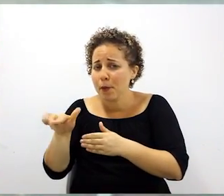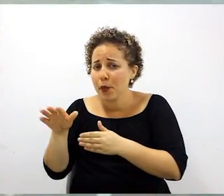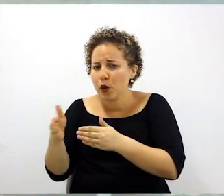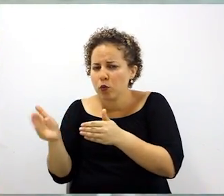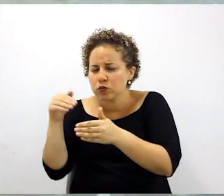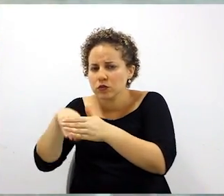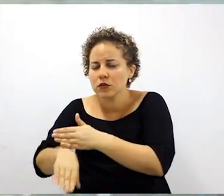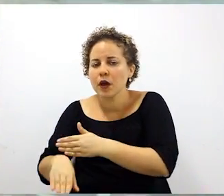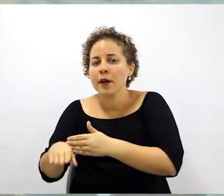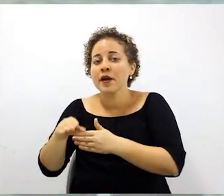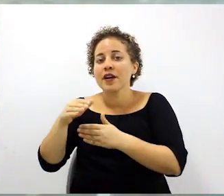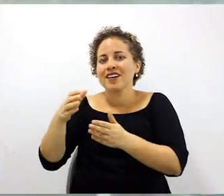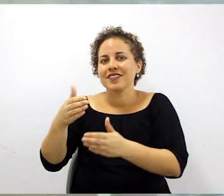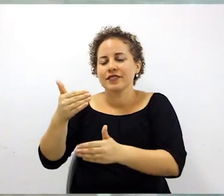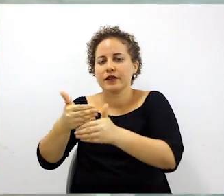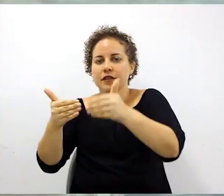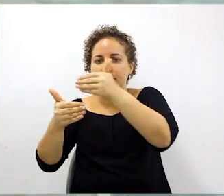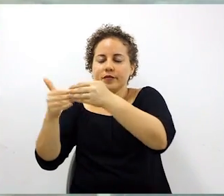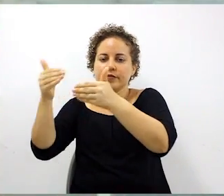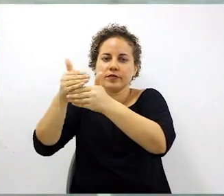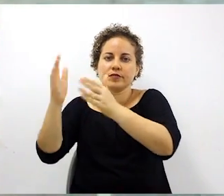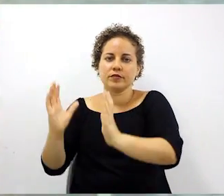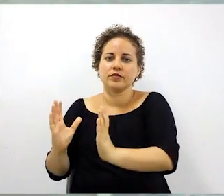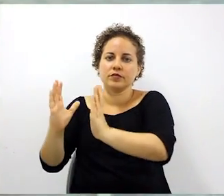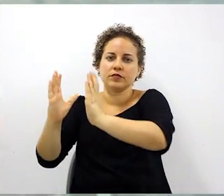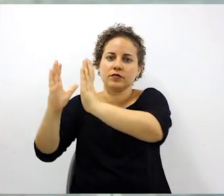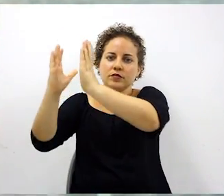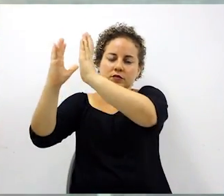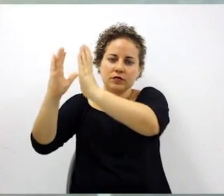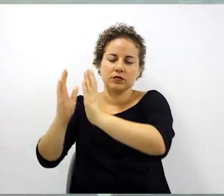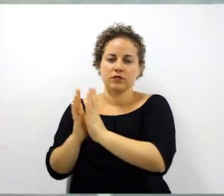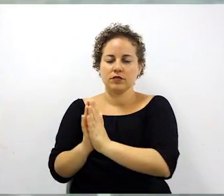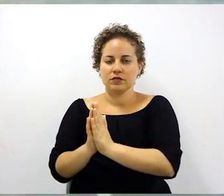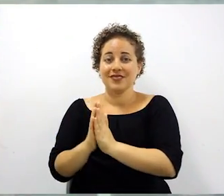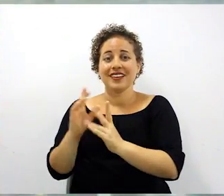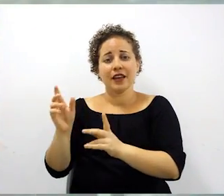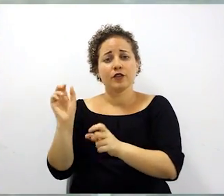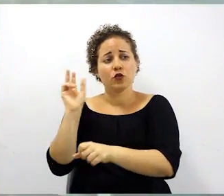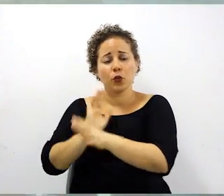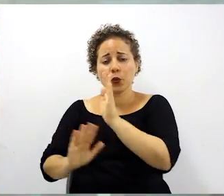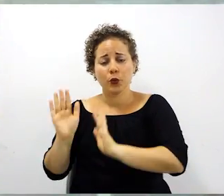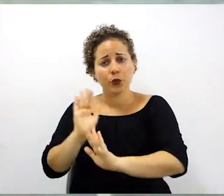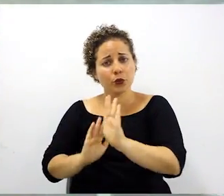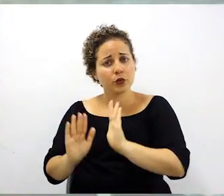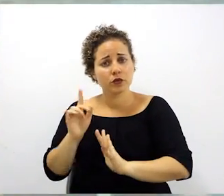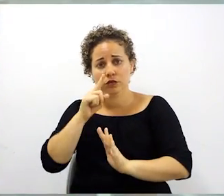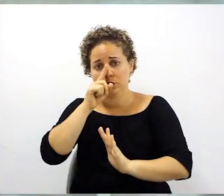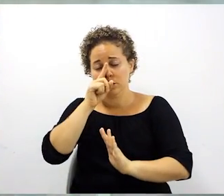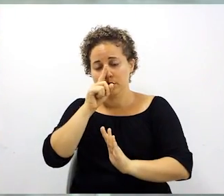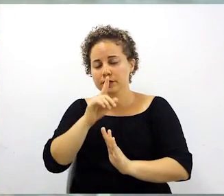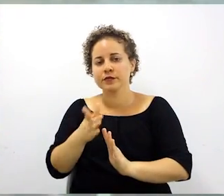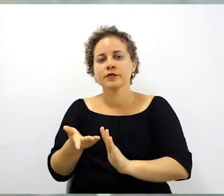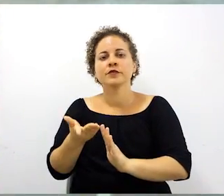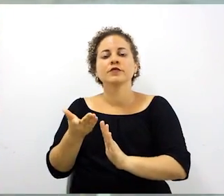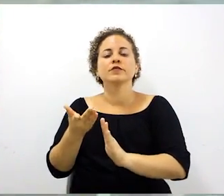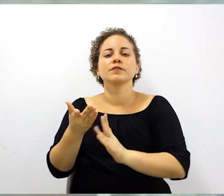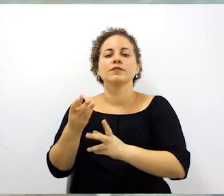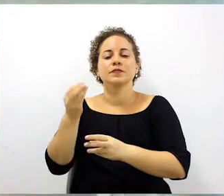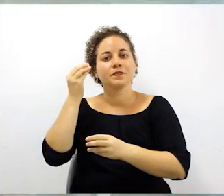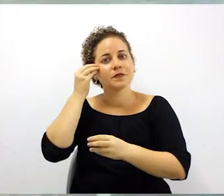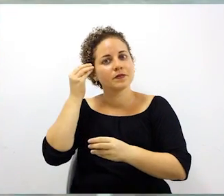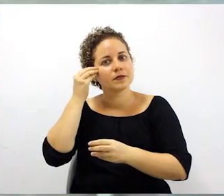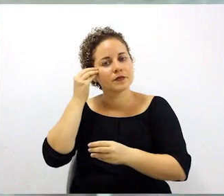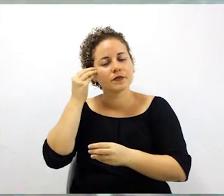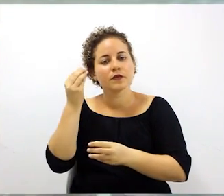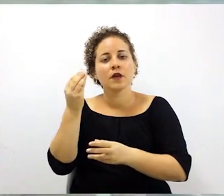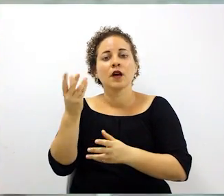ter empilhadeiras. Então existe um cuidado muito especial em relação a isso. Empilhadeiras a gás não